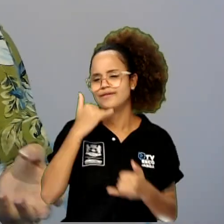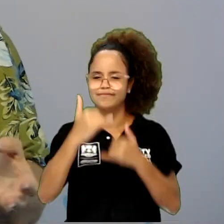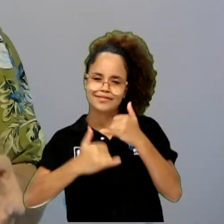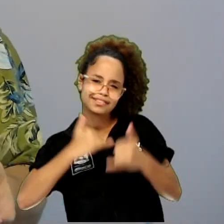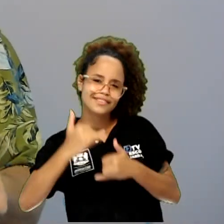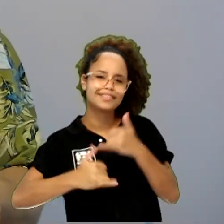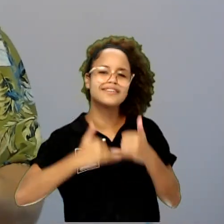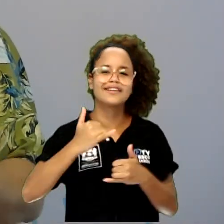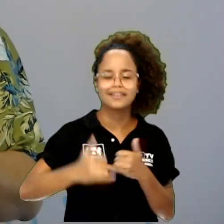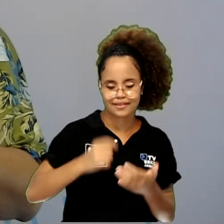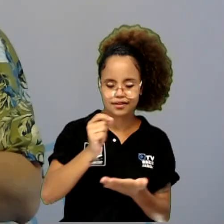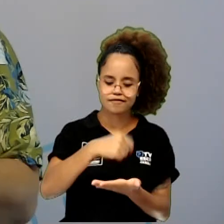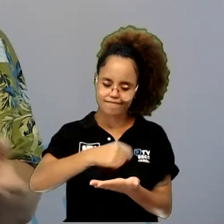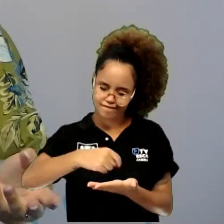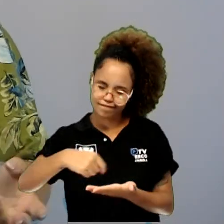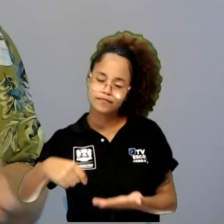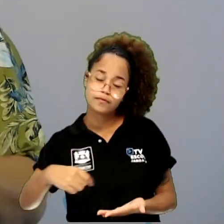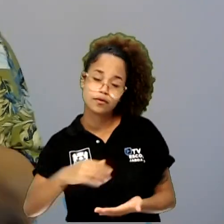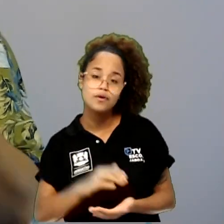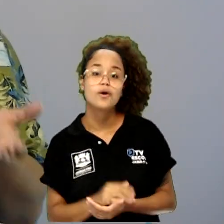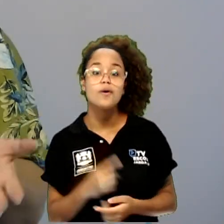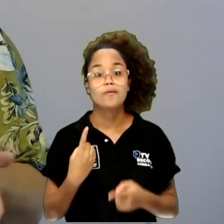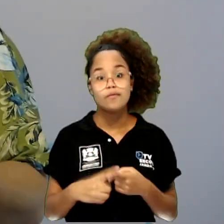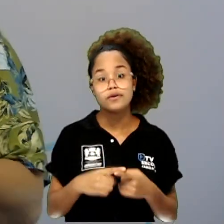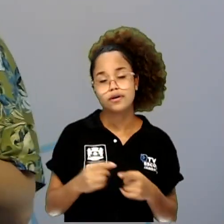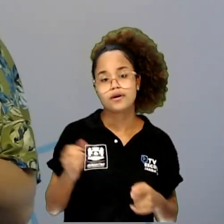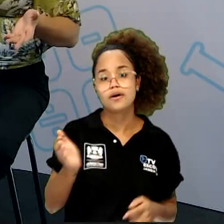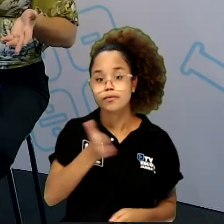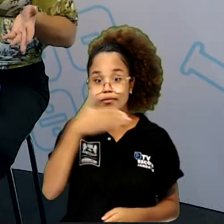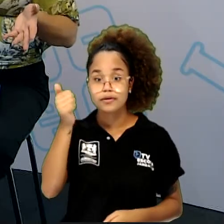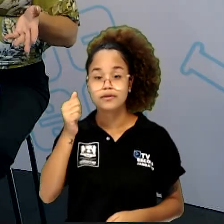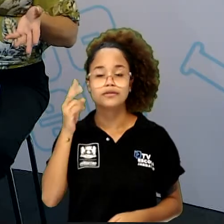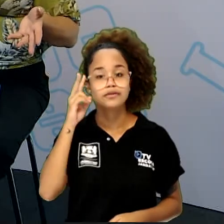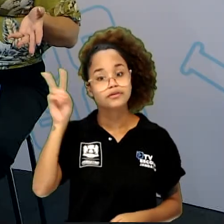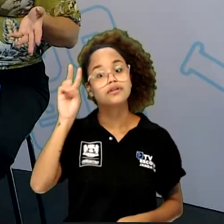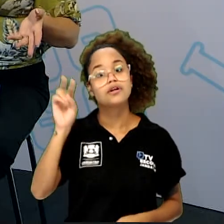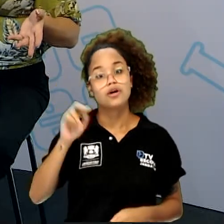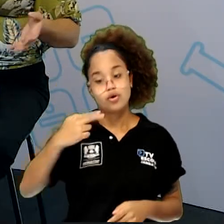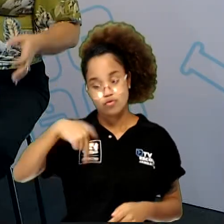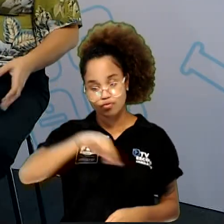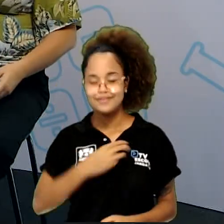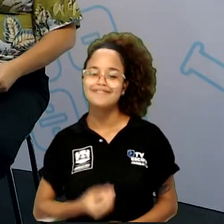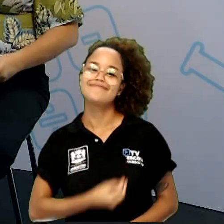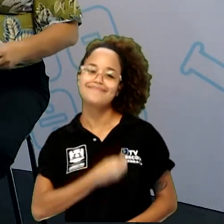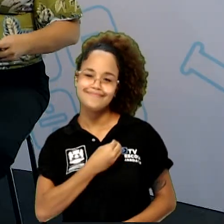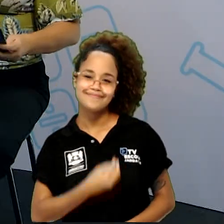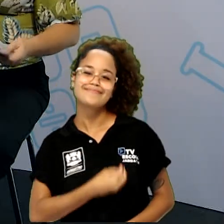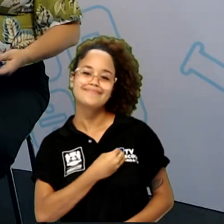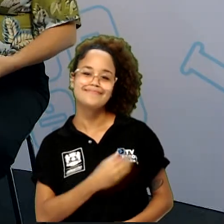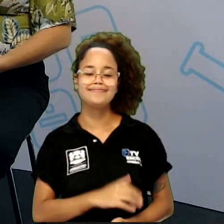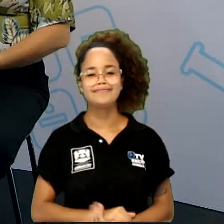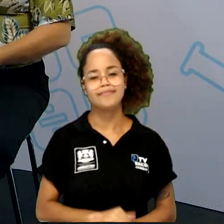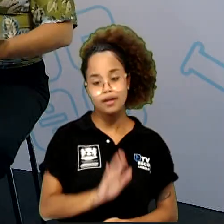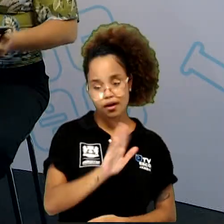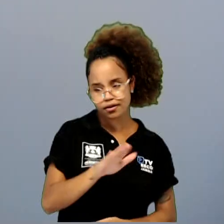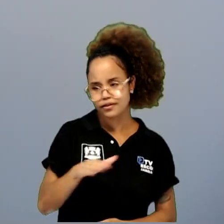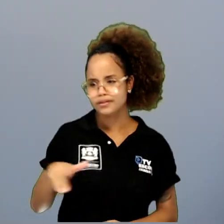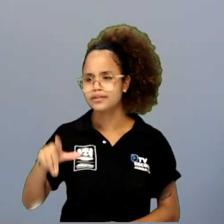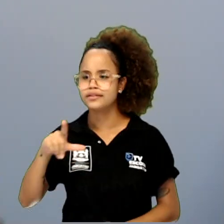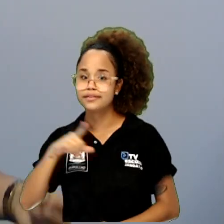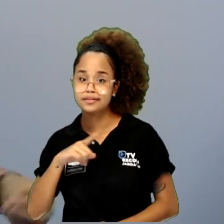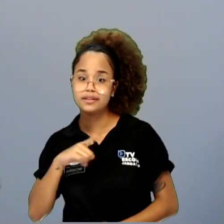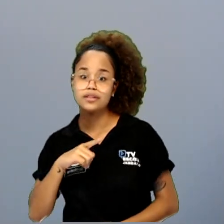virar autores também, porque, afinal de contas, as melhores histórias são aquelas que a gente vivencia. Exatamente. Né? E as crianças têm esse poder, né?